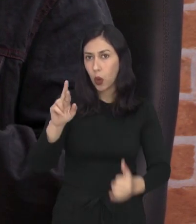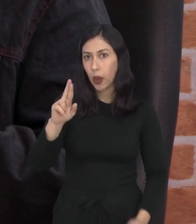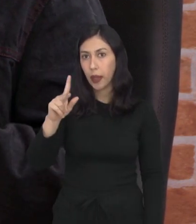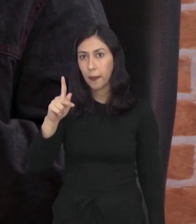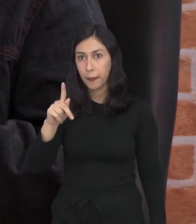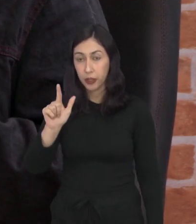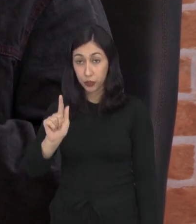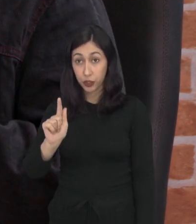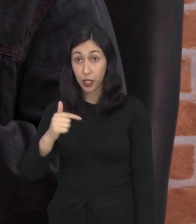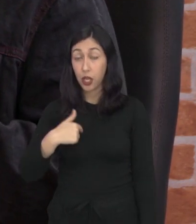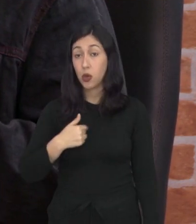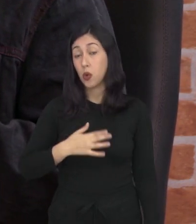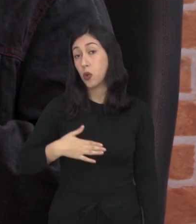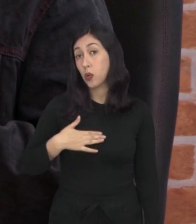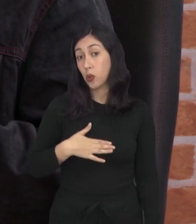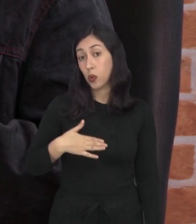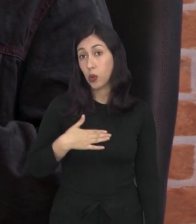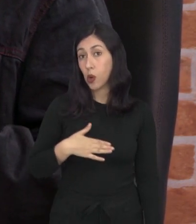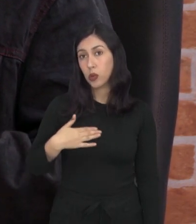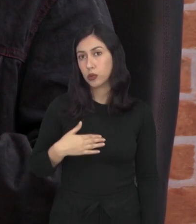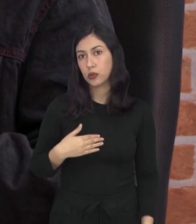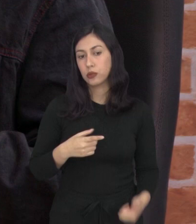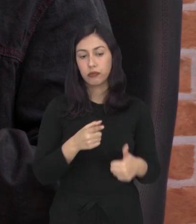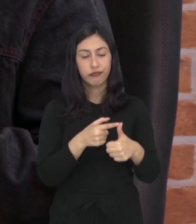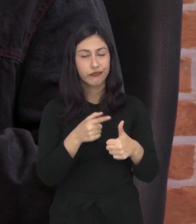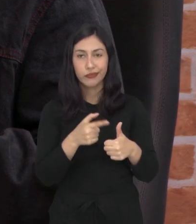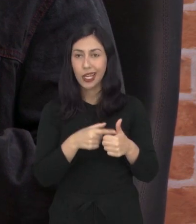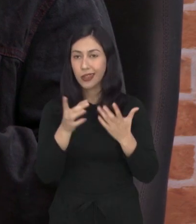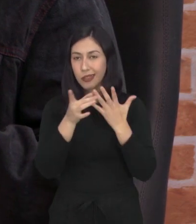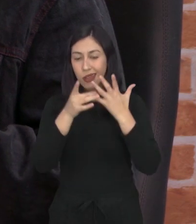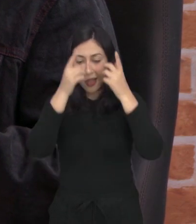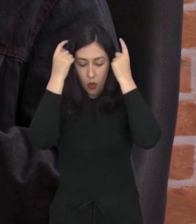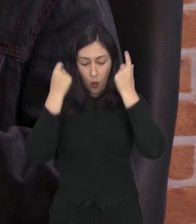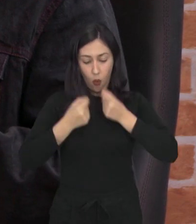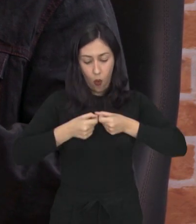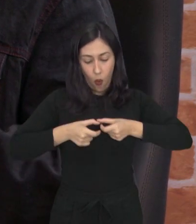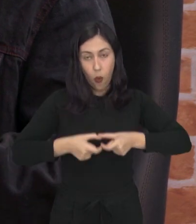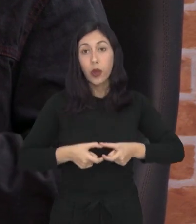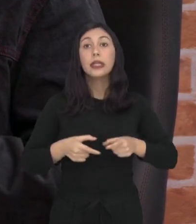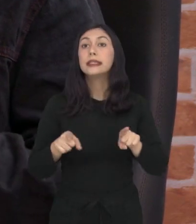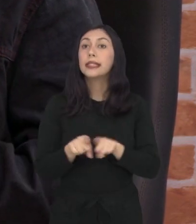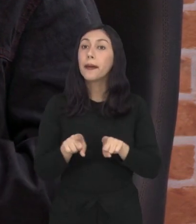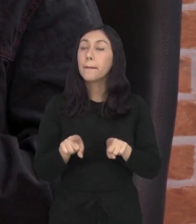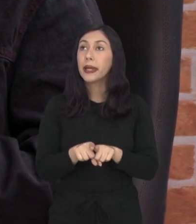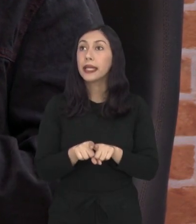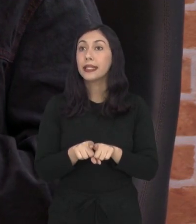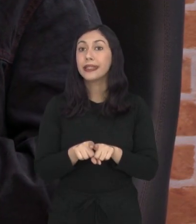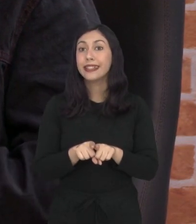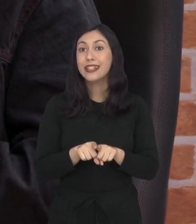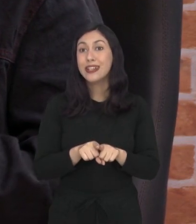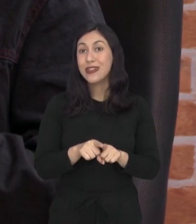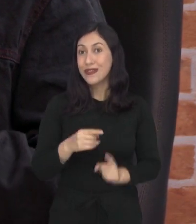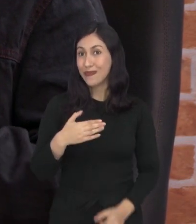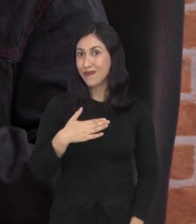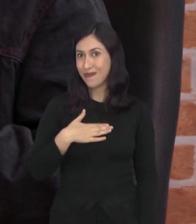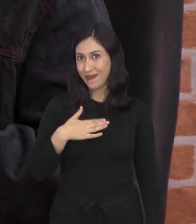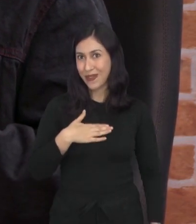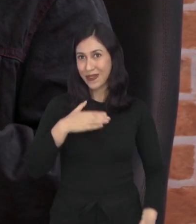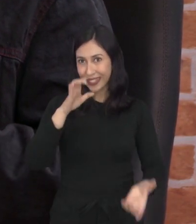gosto muito de Senhor dos Anéis, Narnia, como eu falei, e inclusive isso foi uma influência para a banda do meu